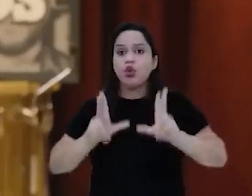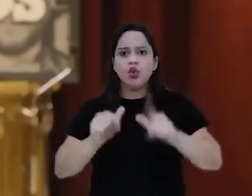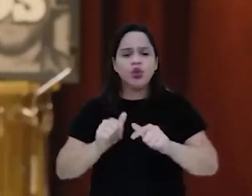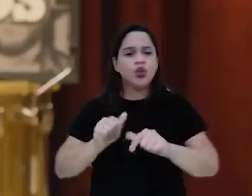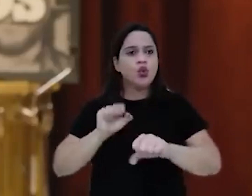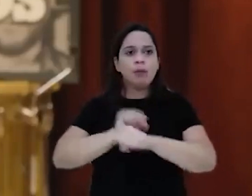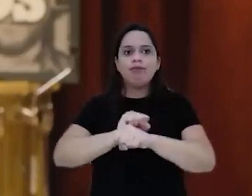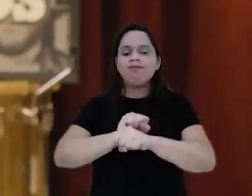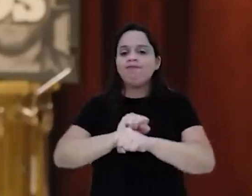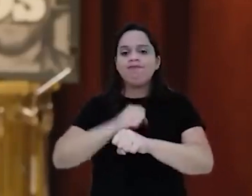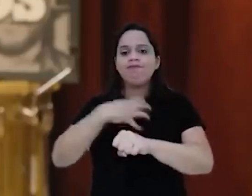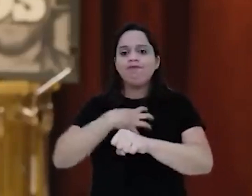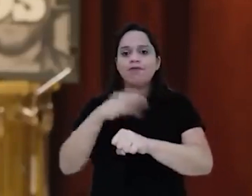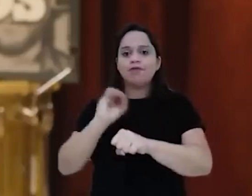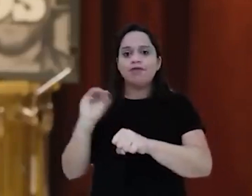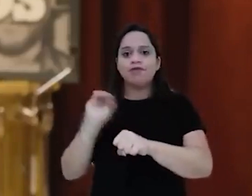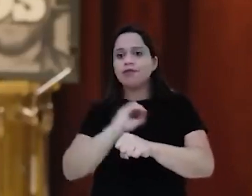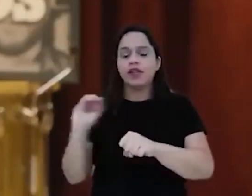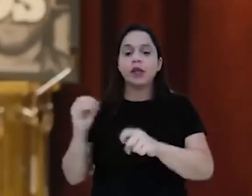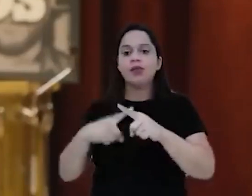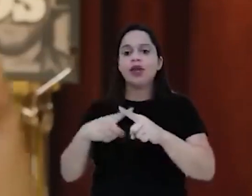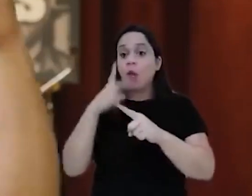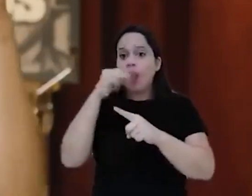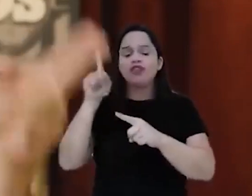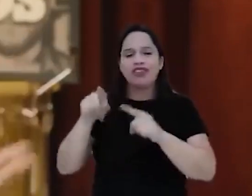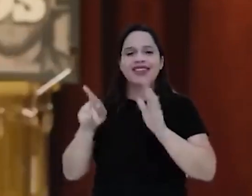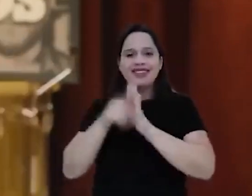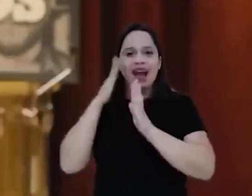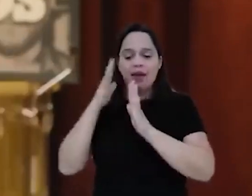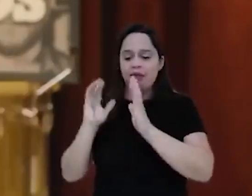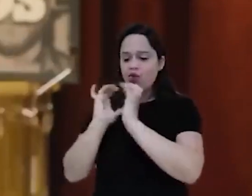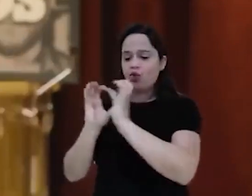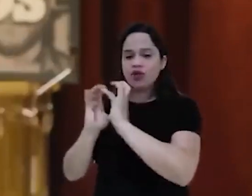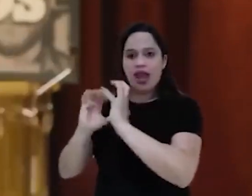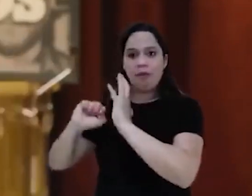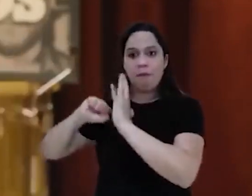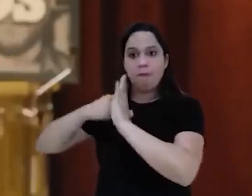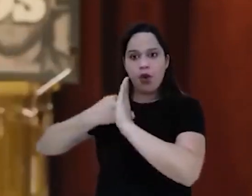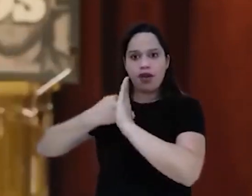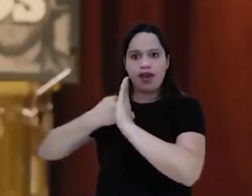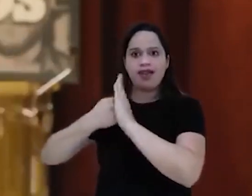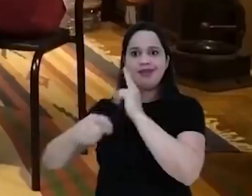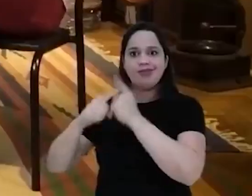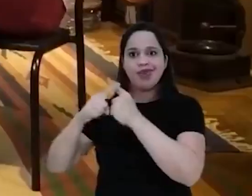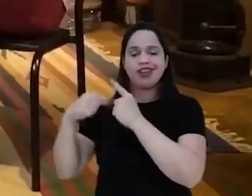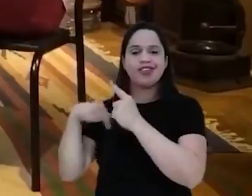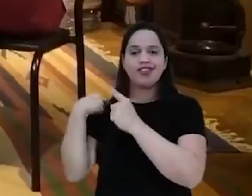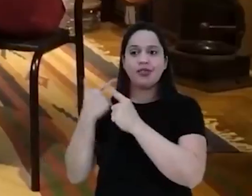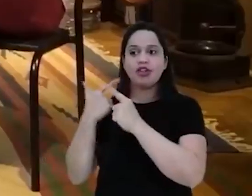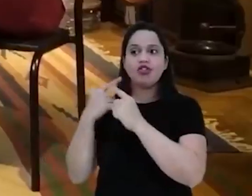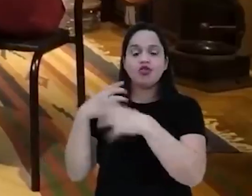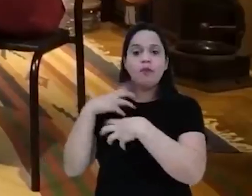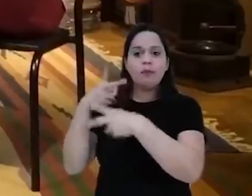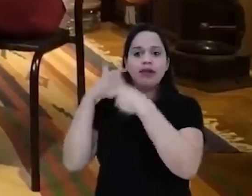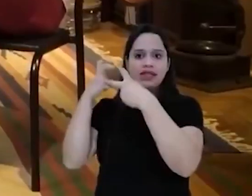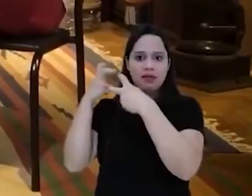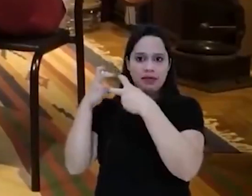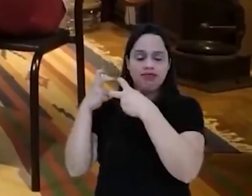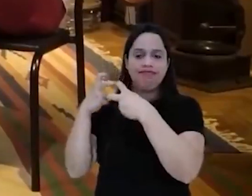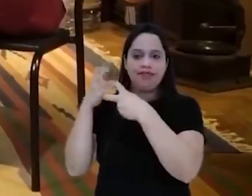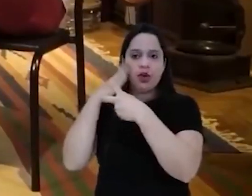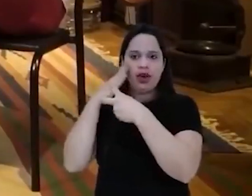amor Tecido tá mas são sim bem que eu também acho que nosso cérebro acabou bloqueando bastante tá numa situação sim que tu tá adrenalina